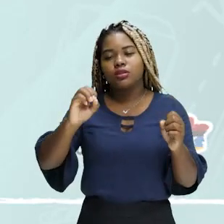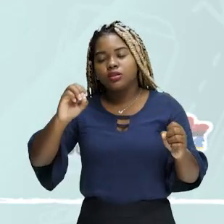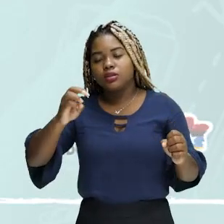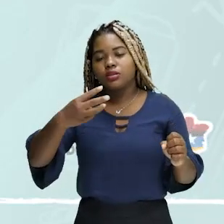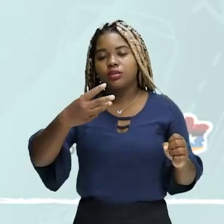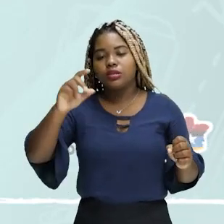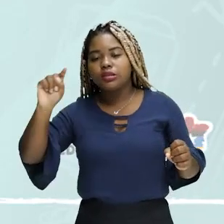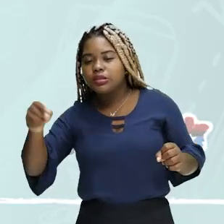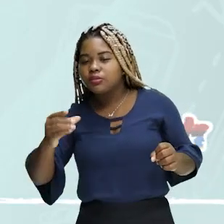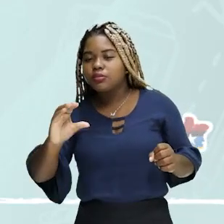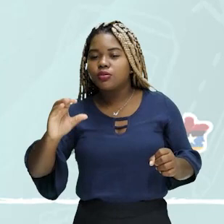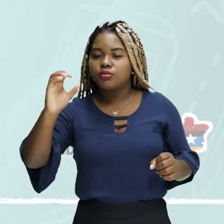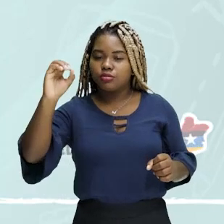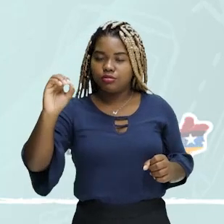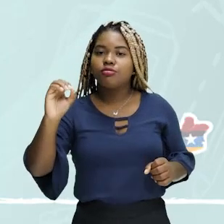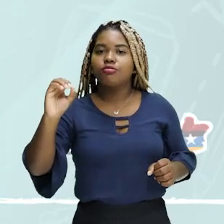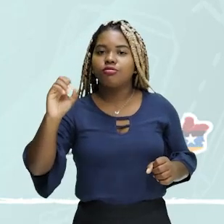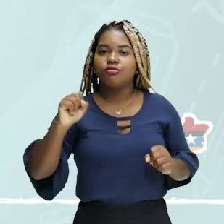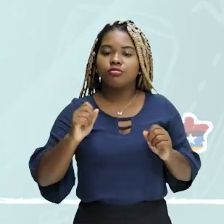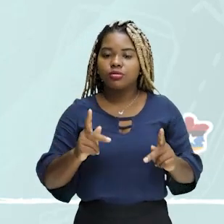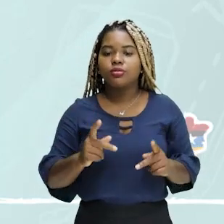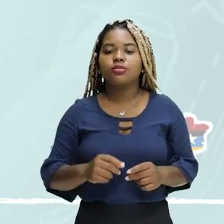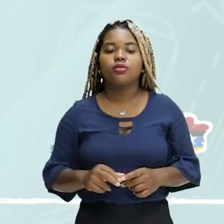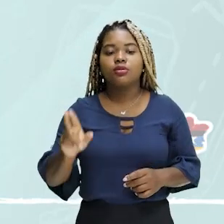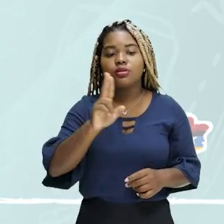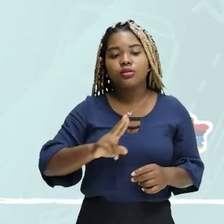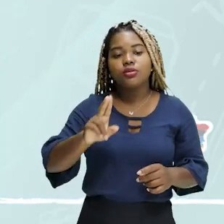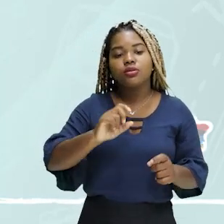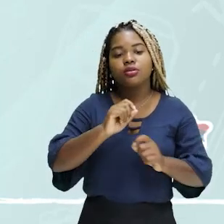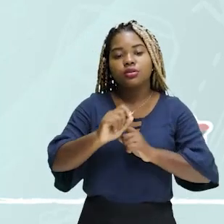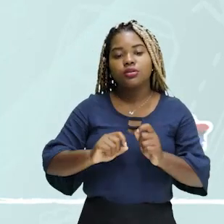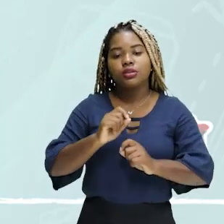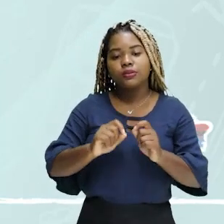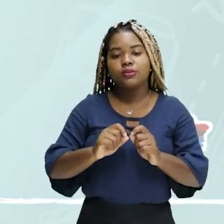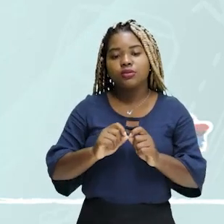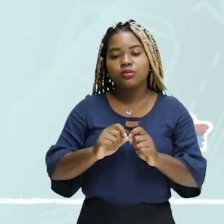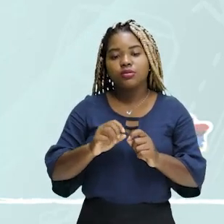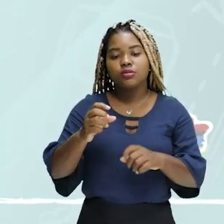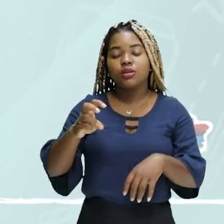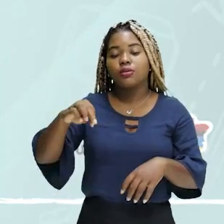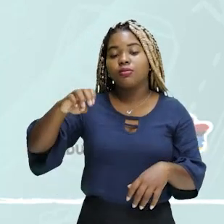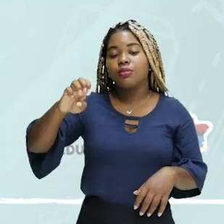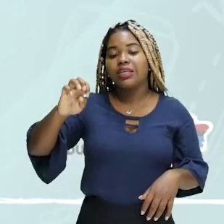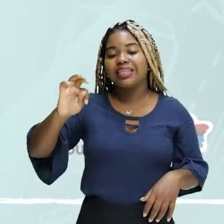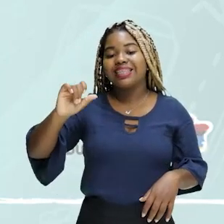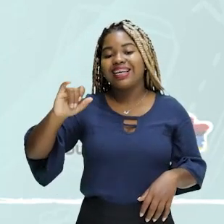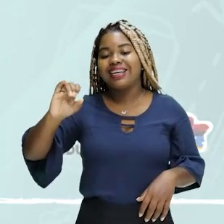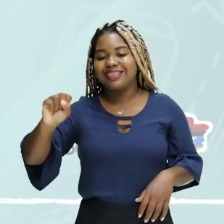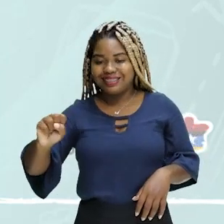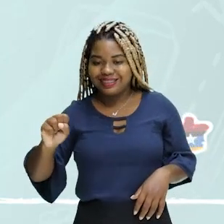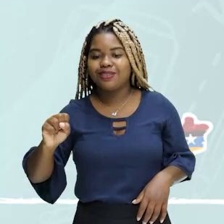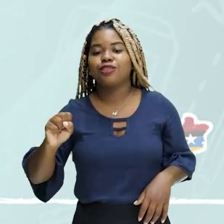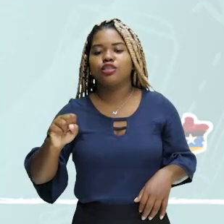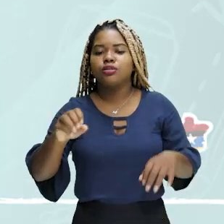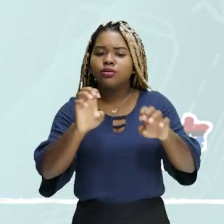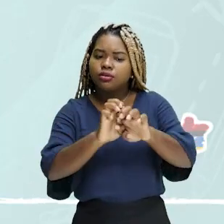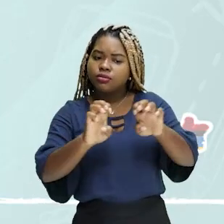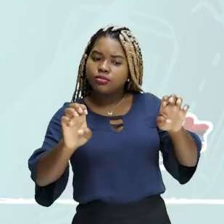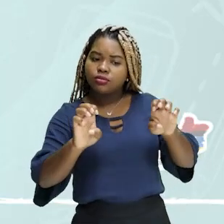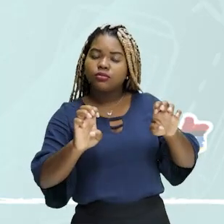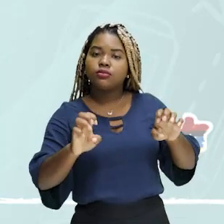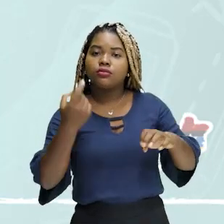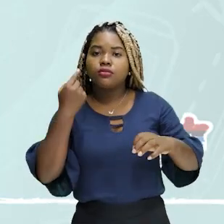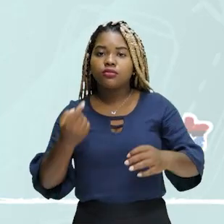É utilizado em maçaricos e no corte e solda de metais. Né? A equação de decomposição,